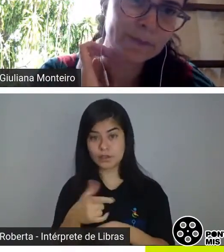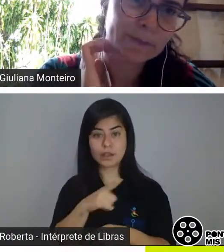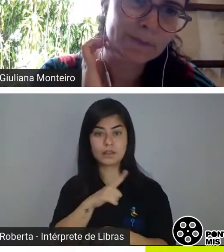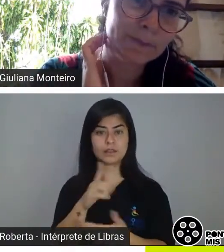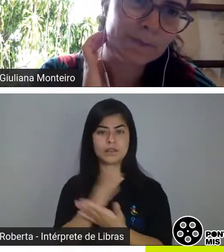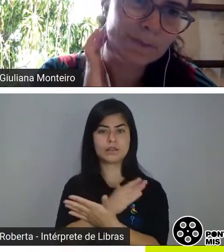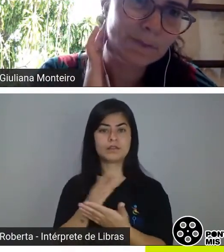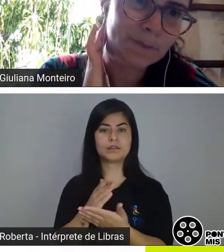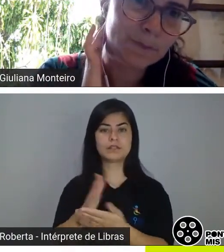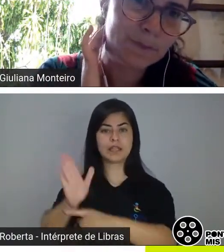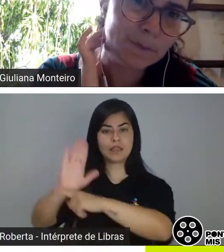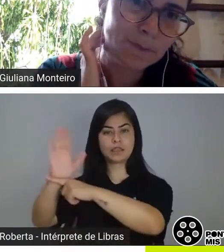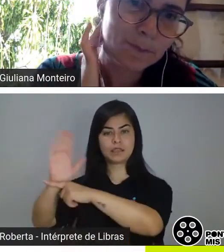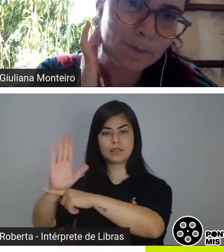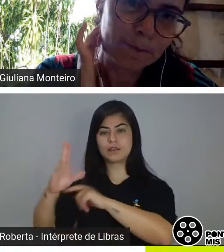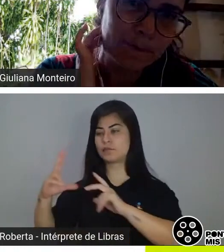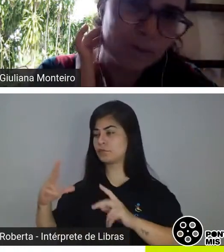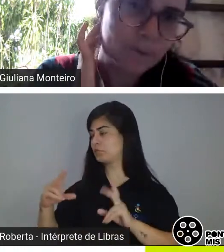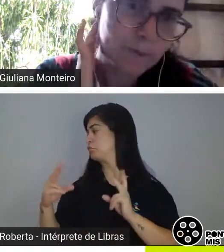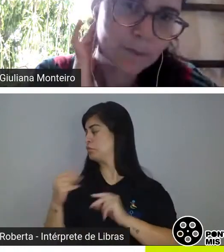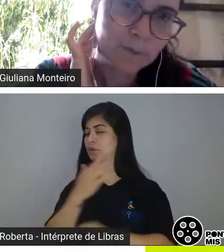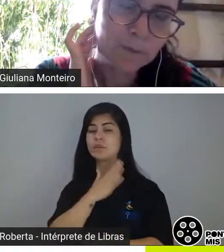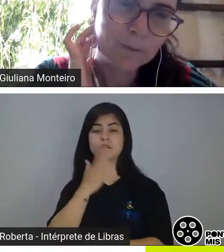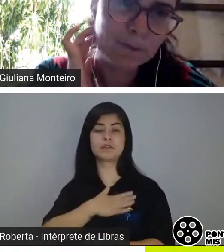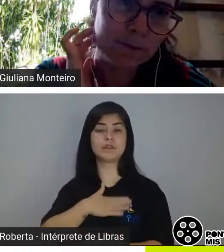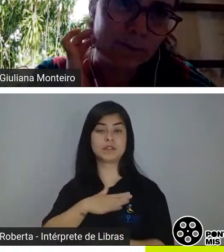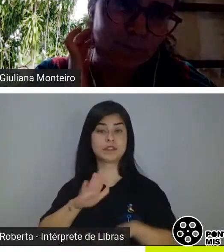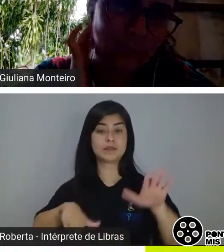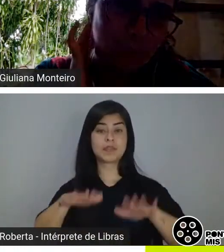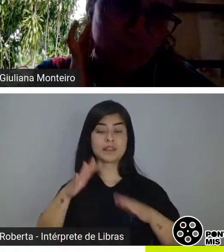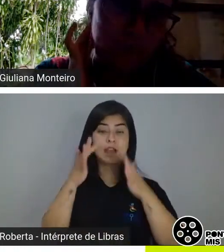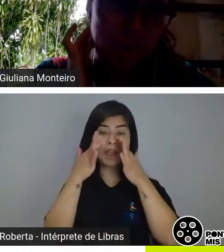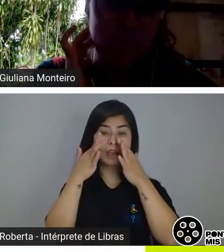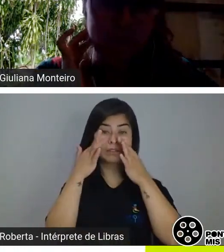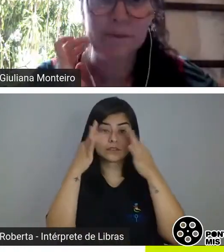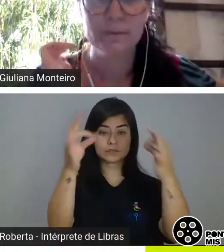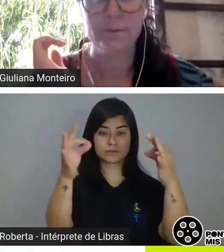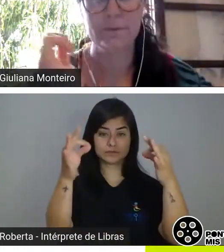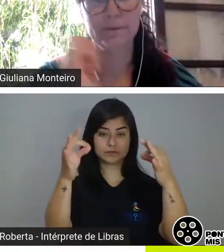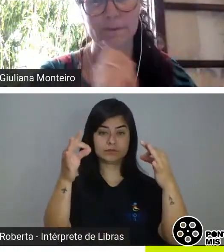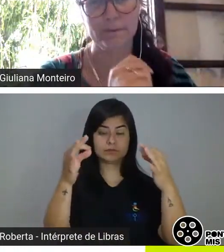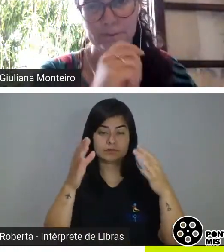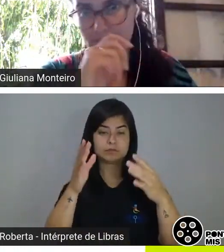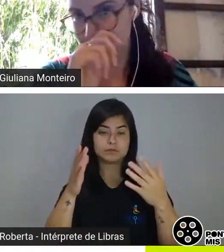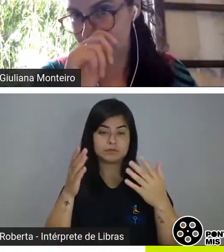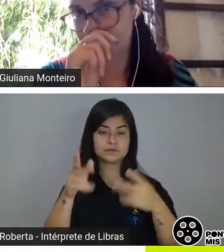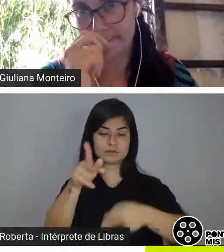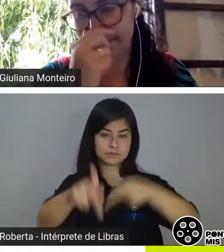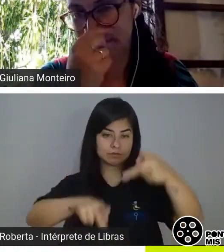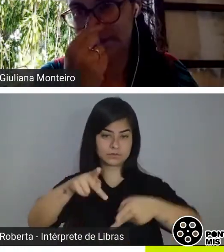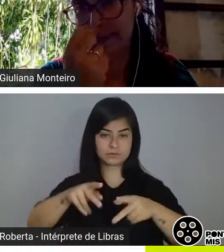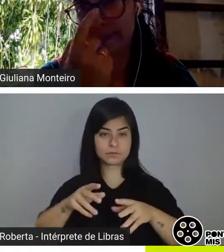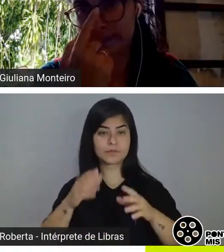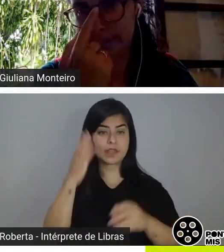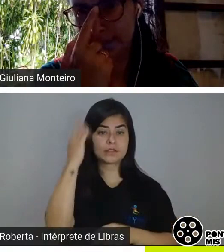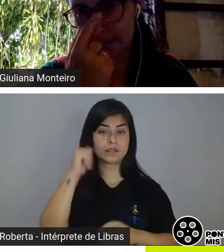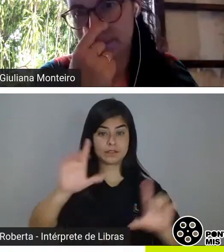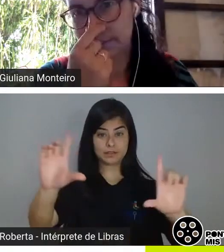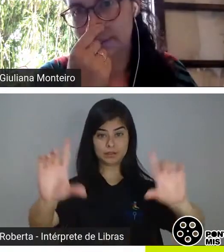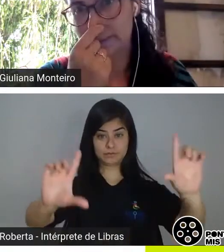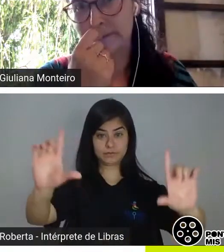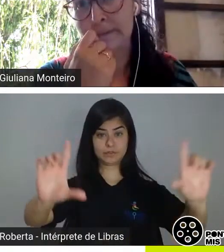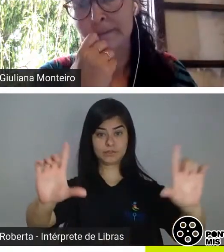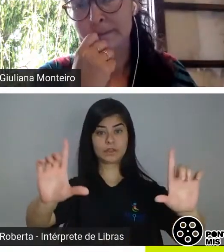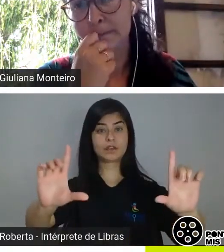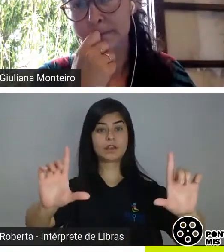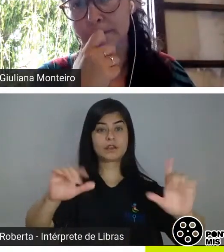mas então depende da quantidade de atenção do público, né? Tu sabe que na televisão o público